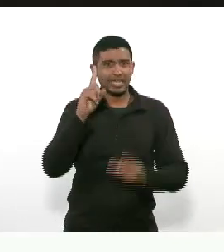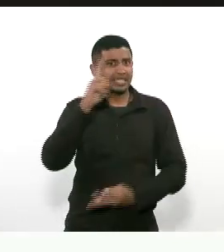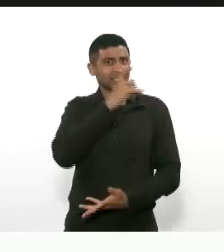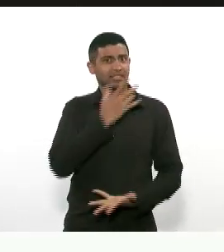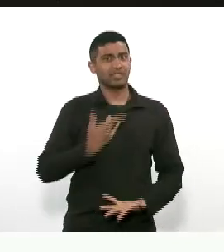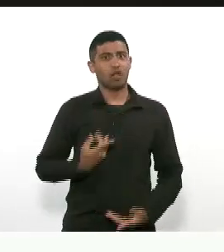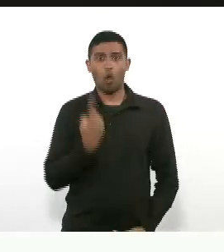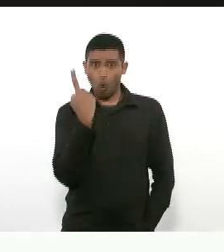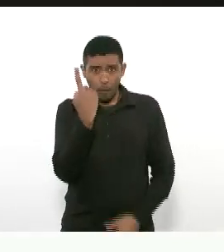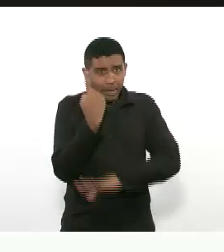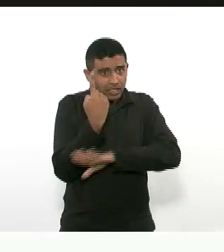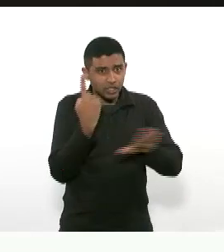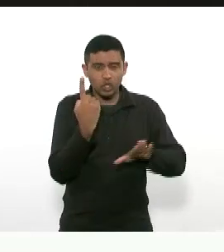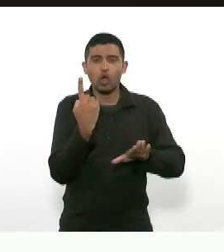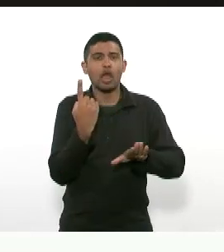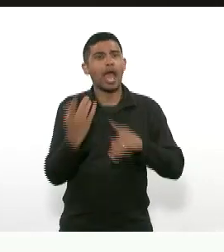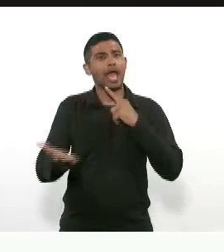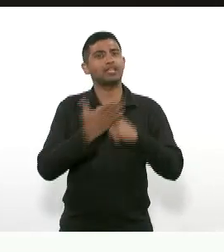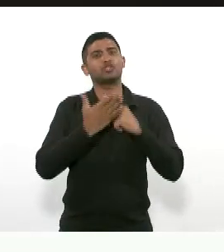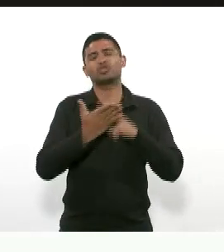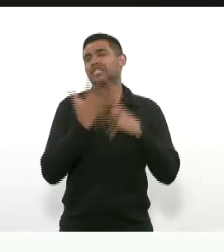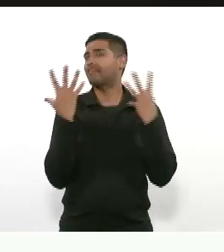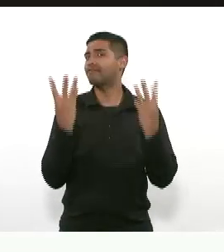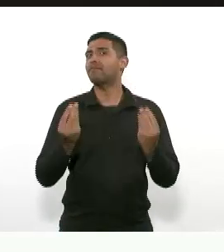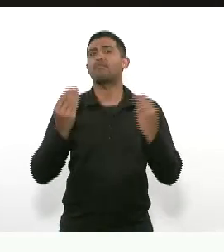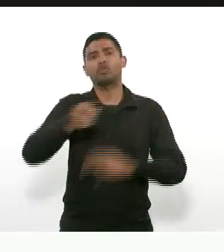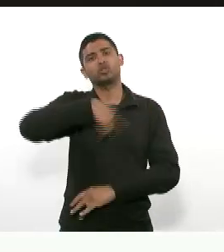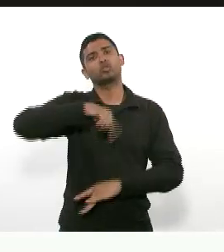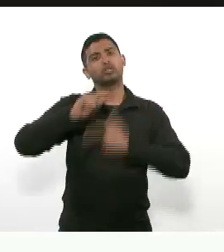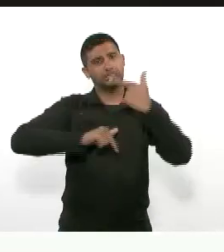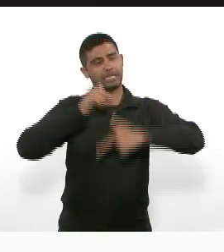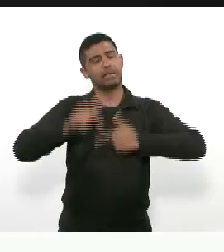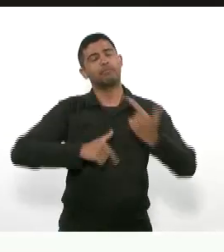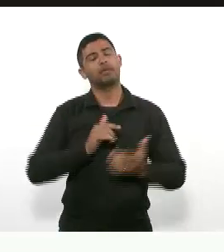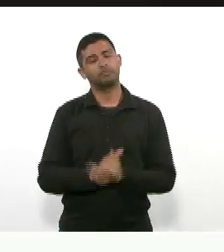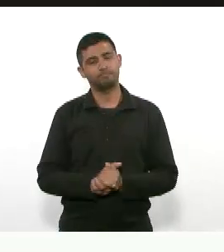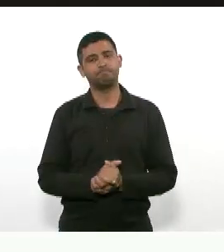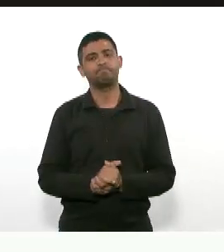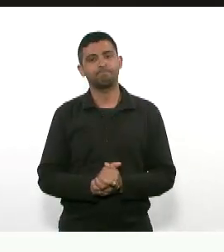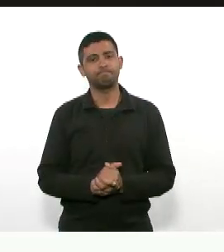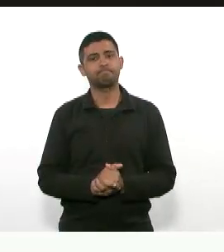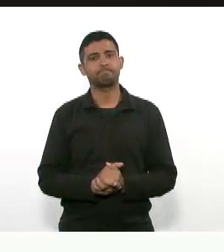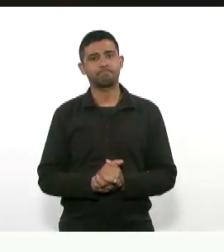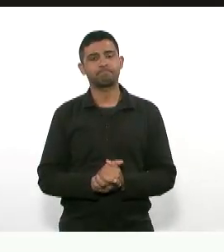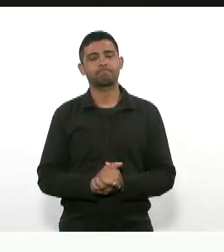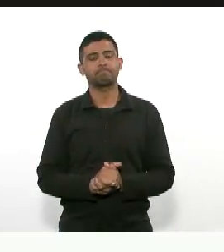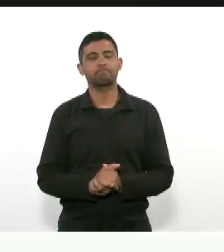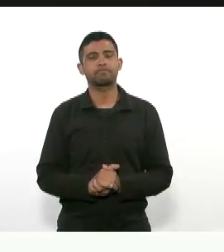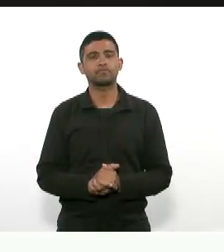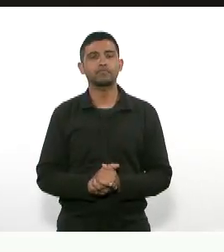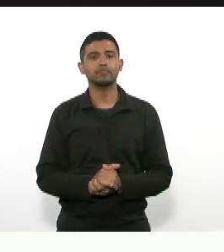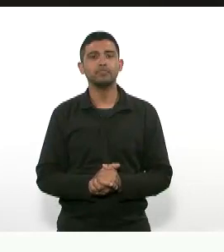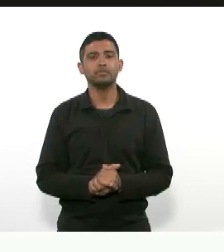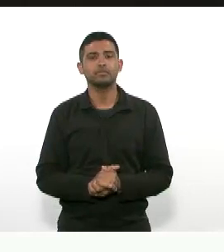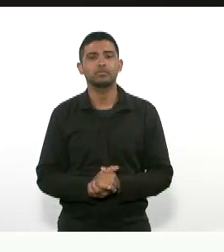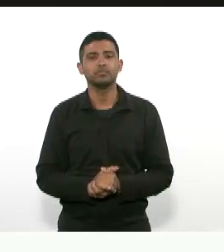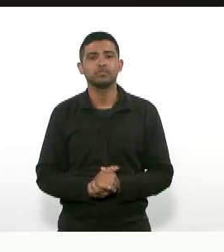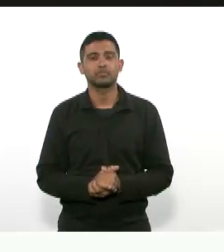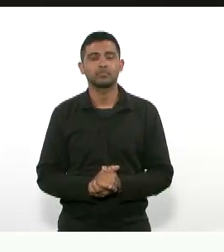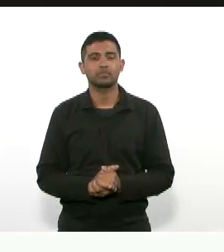carteira única já favoreceria muito, ajudaria muito esse trabalho.